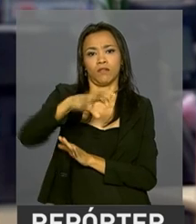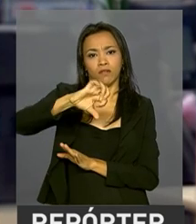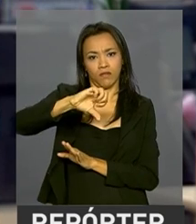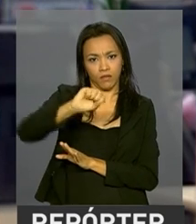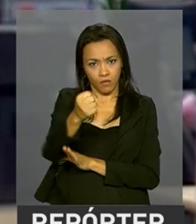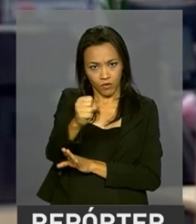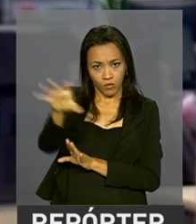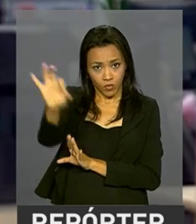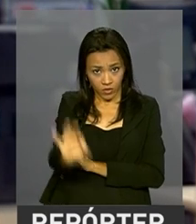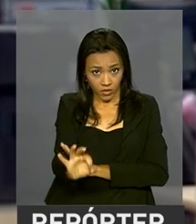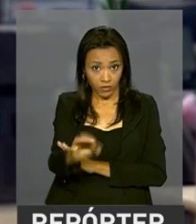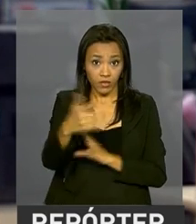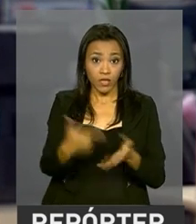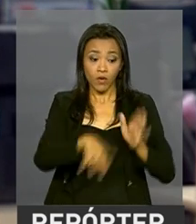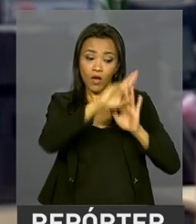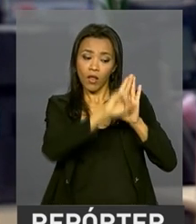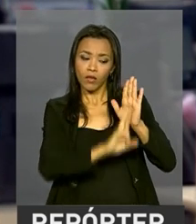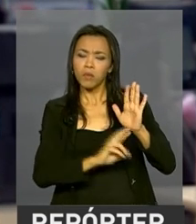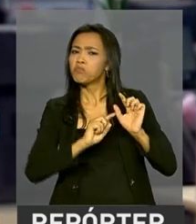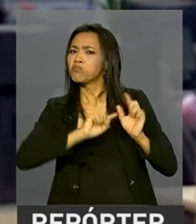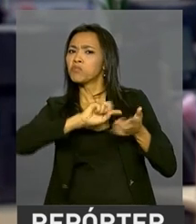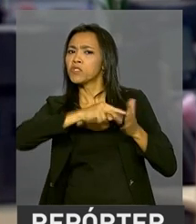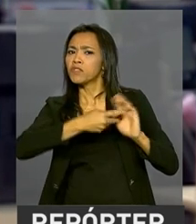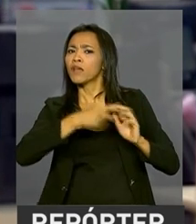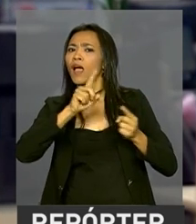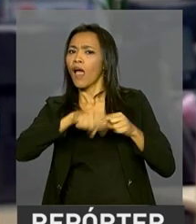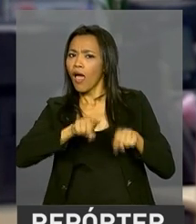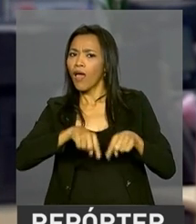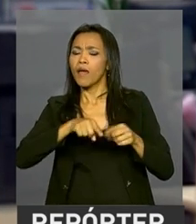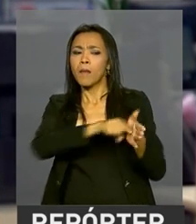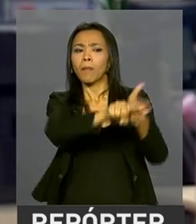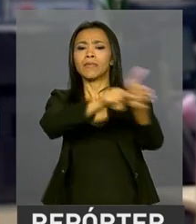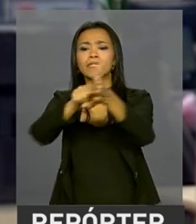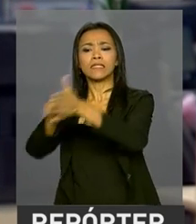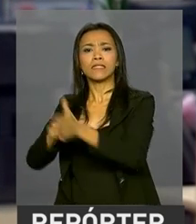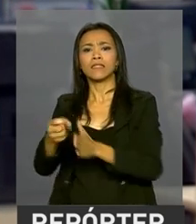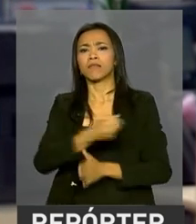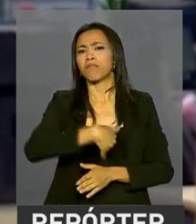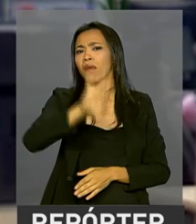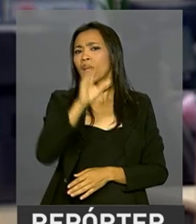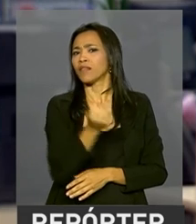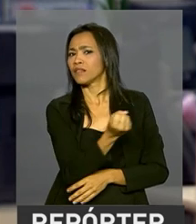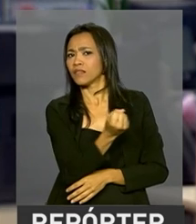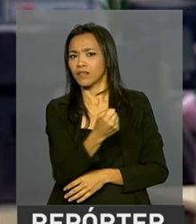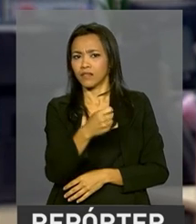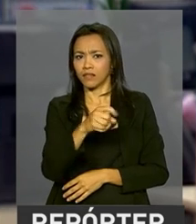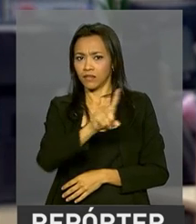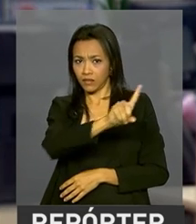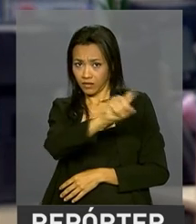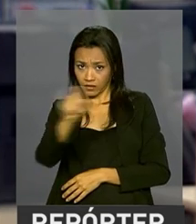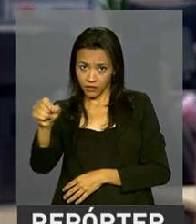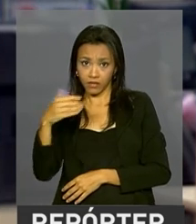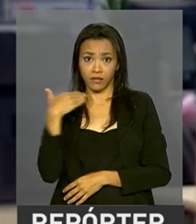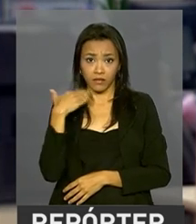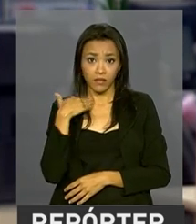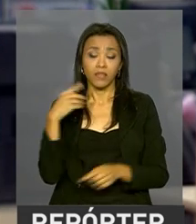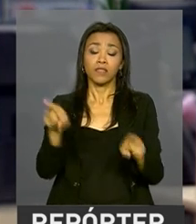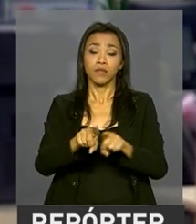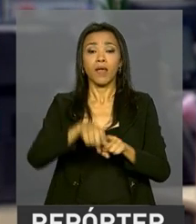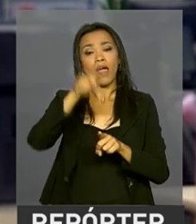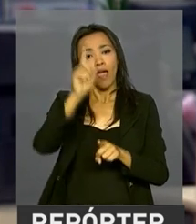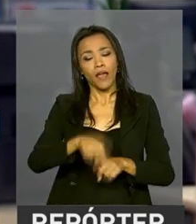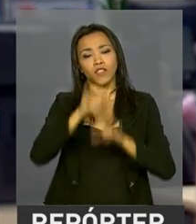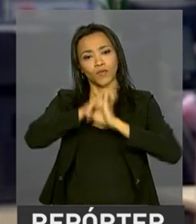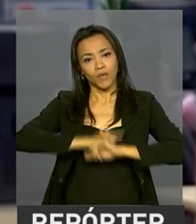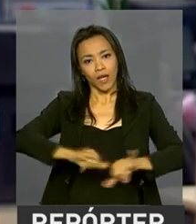0,48%. O Boletim Focus é resultado de uma pesquisa feita com analistas de mais de 100 empresas e instituições financeiras e é divulgado